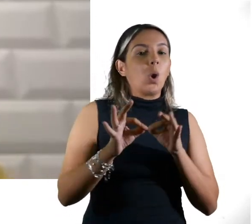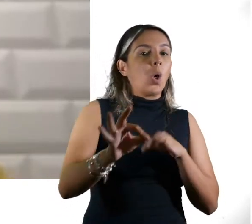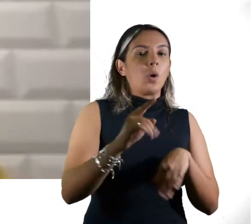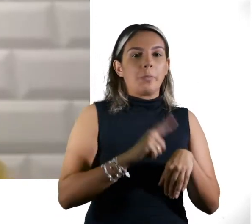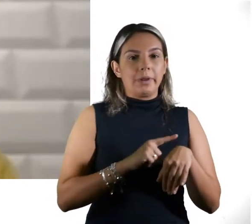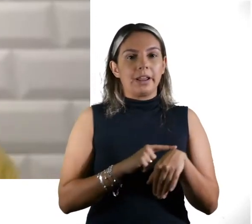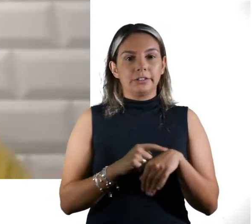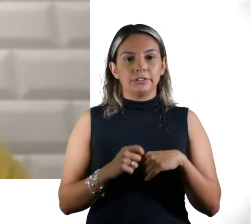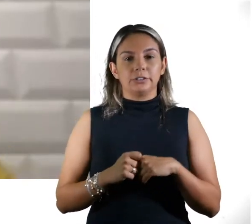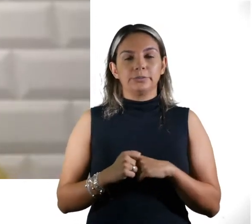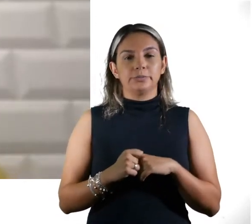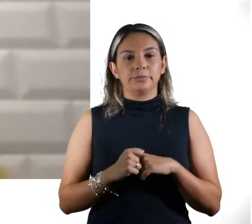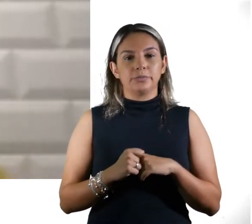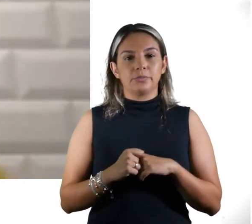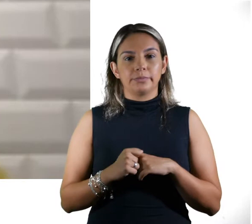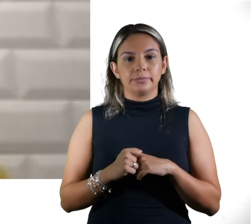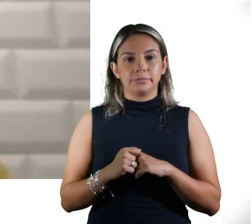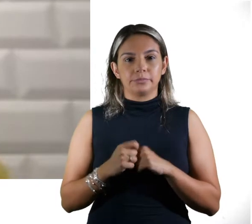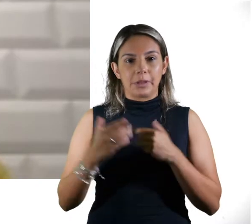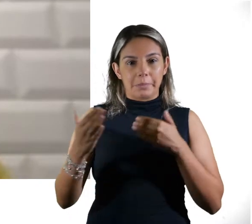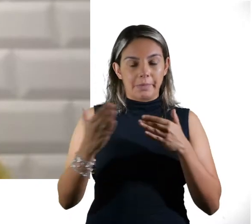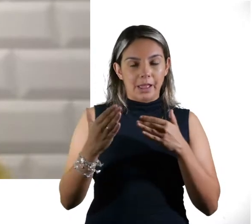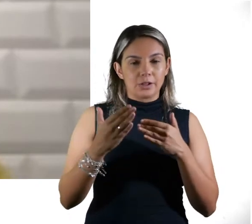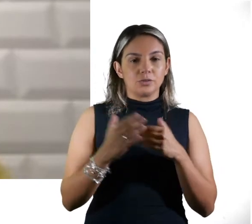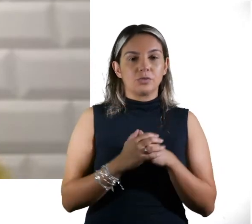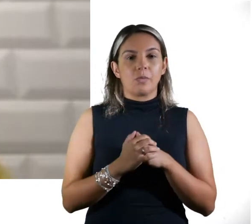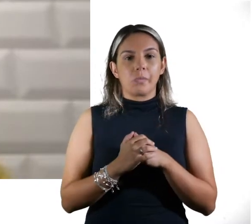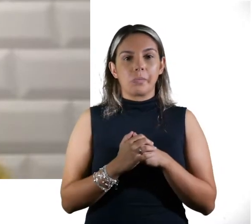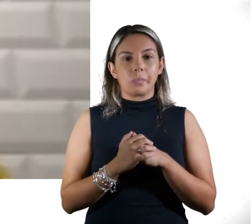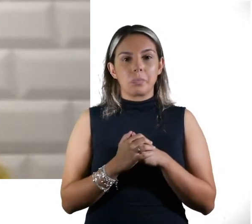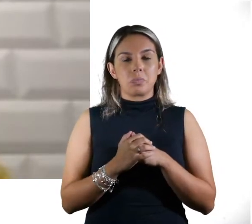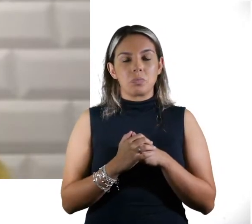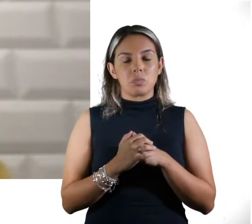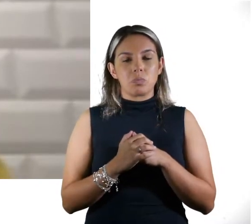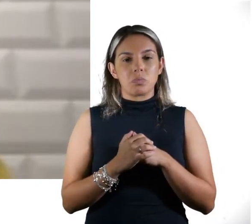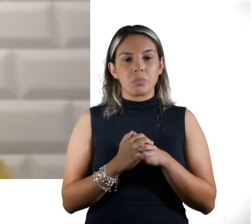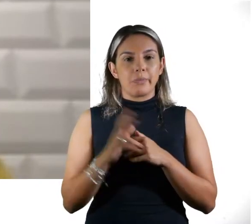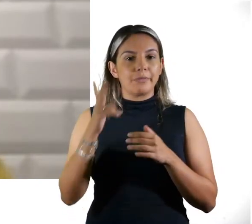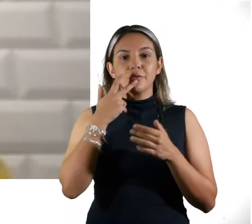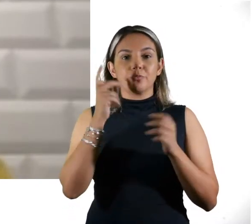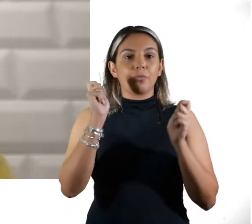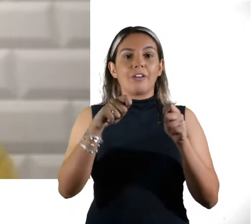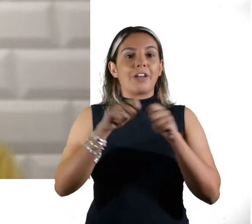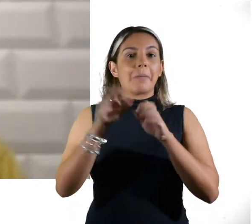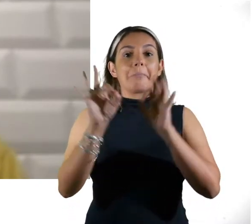né? Nem a médio prazo, vamos navegando à vista, né? A prazo nenhum.